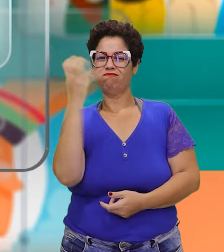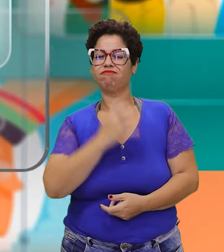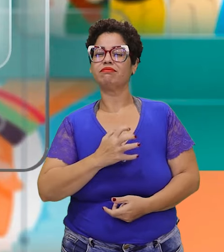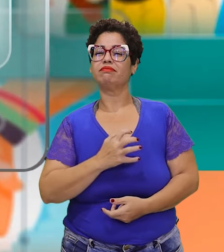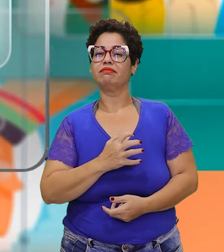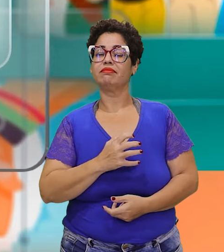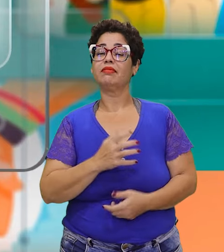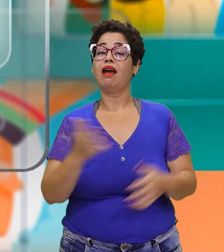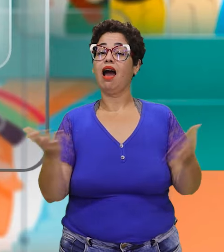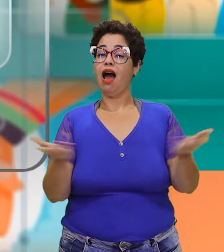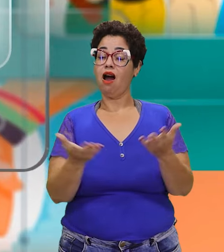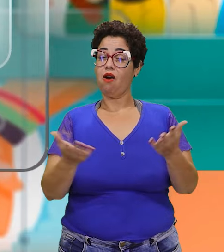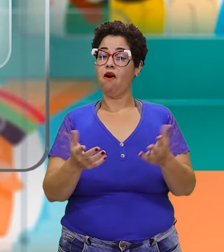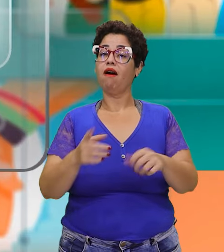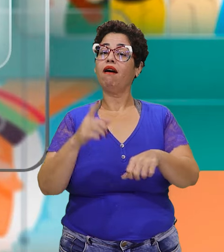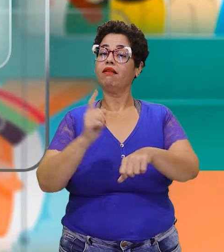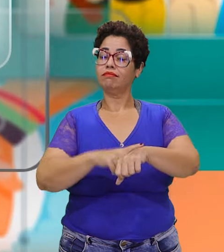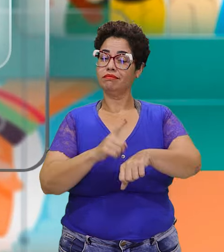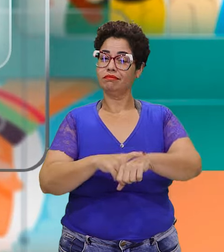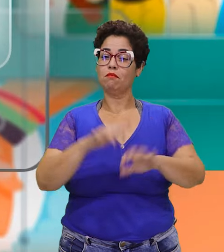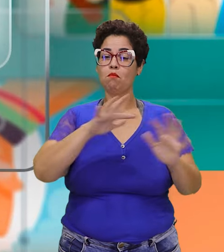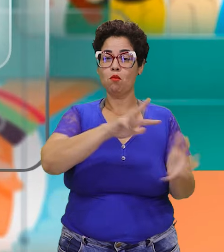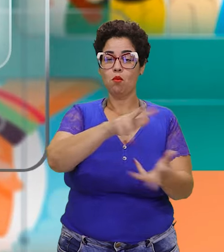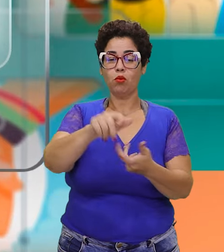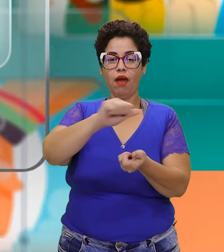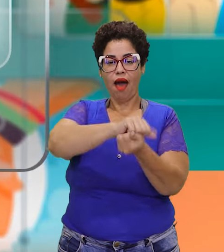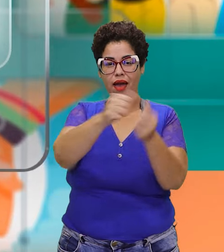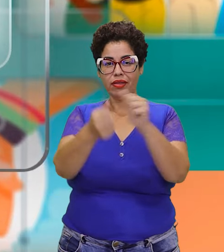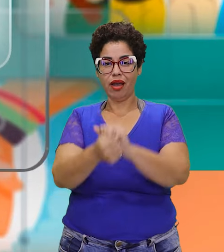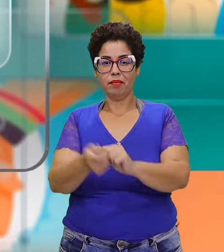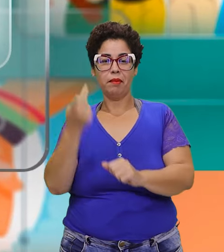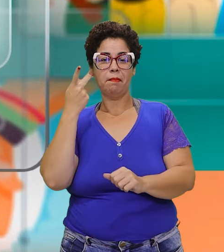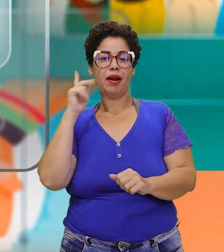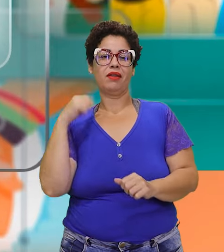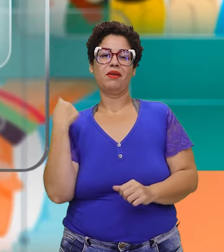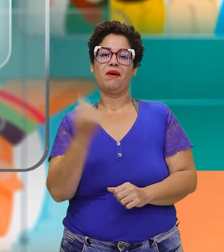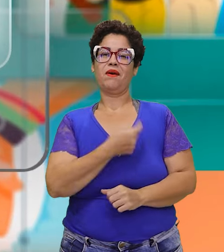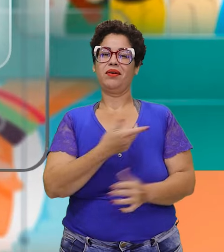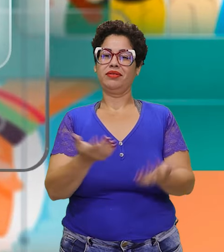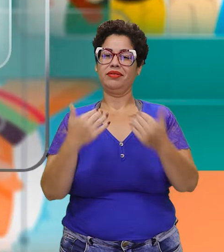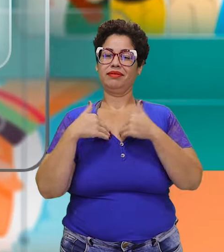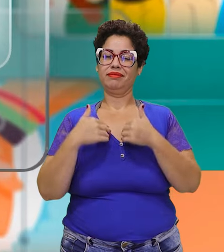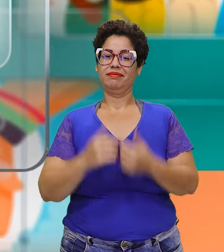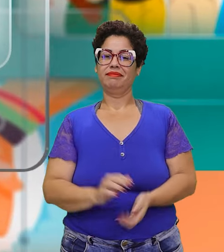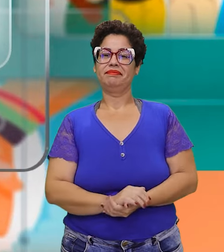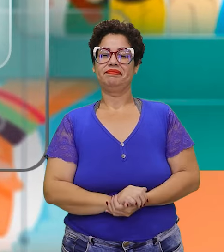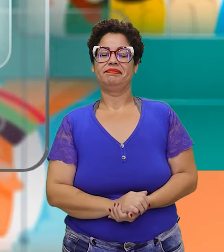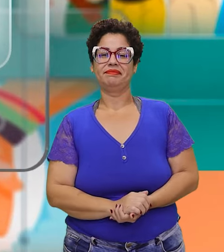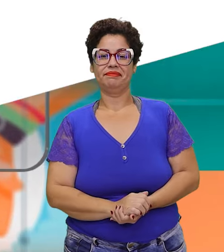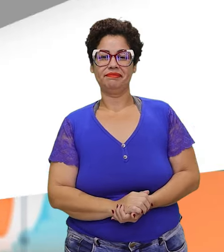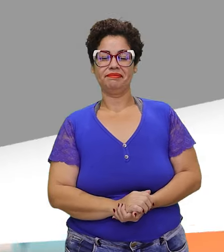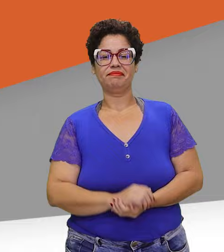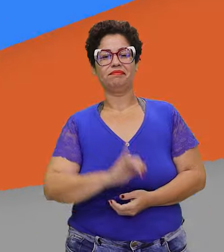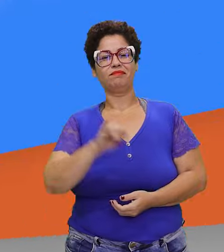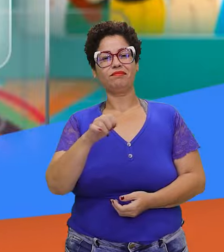ao mundo feroz. Agora é hora de fazer com que o mundo se adapte a nós.